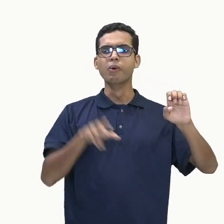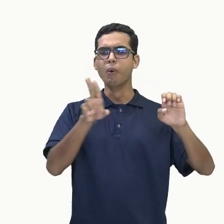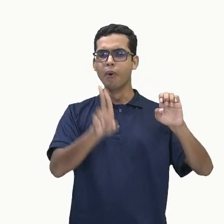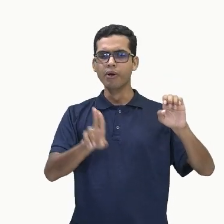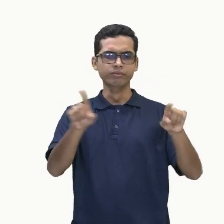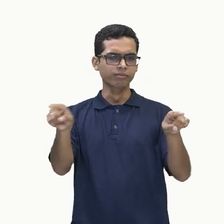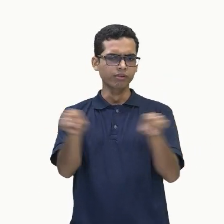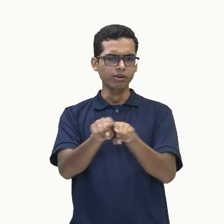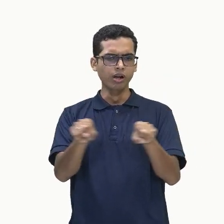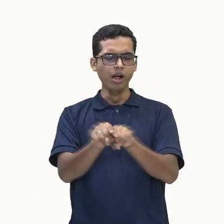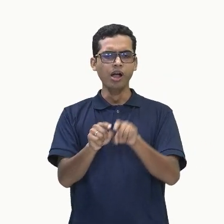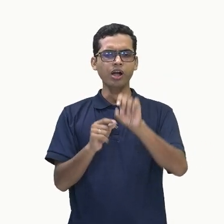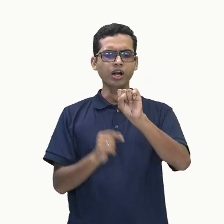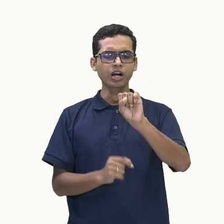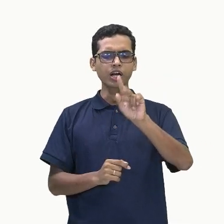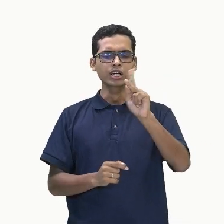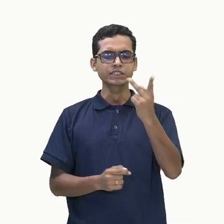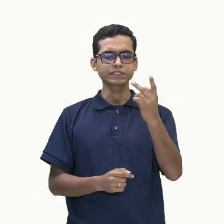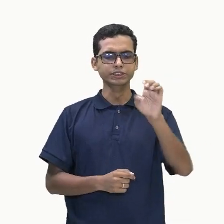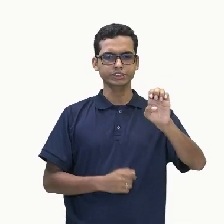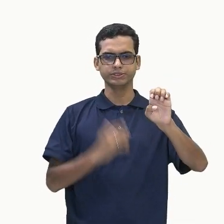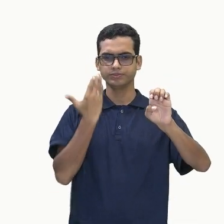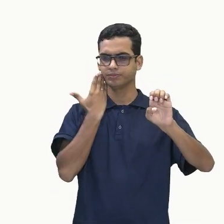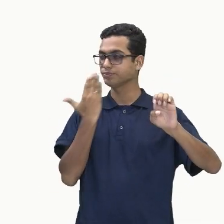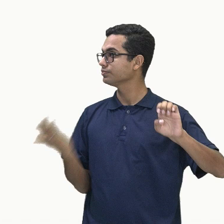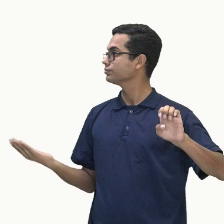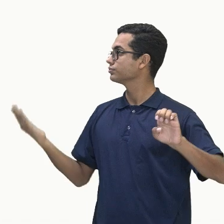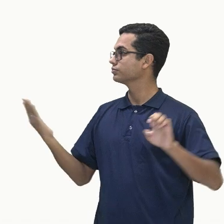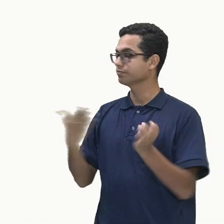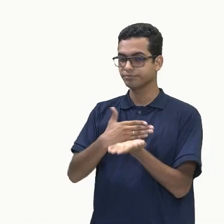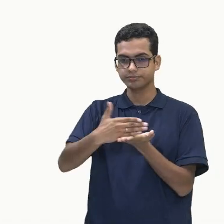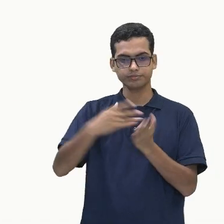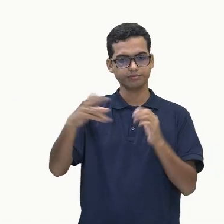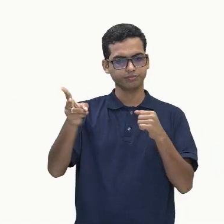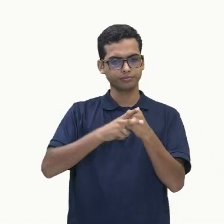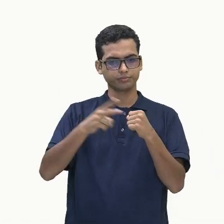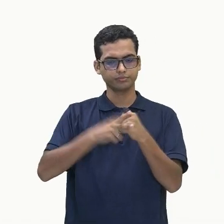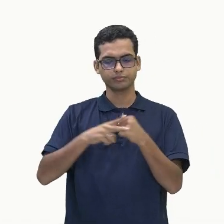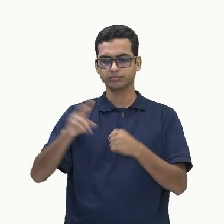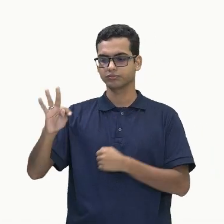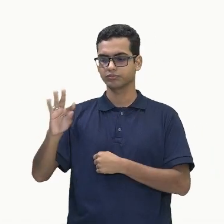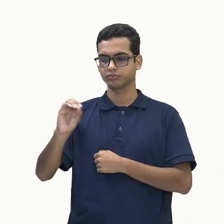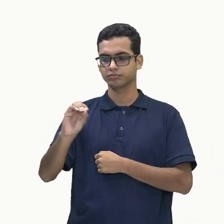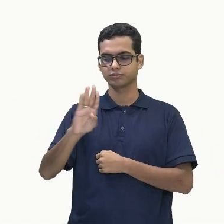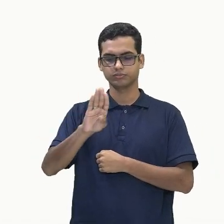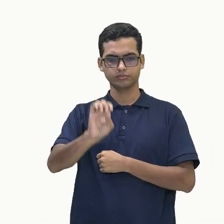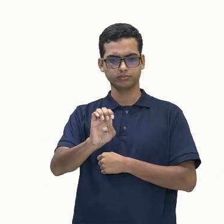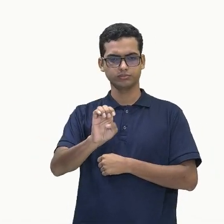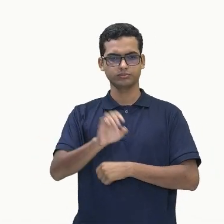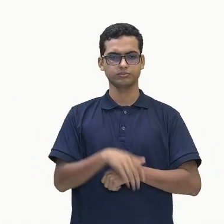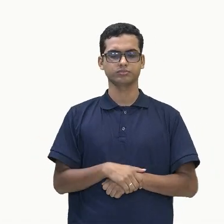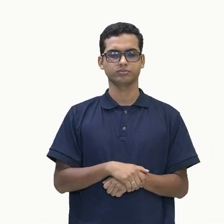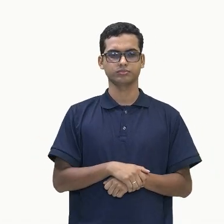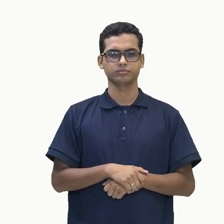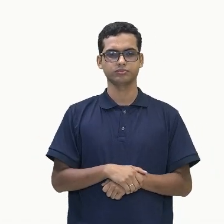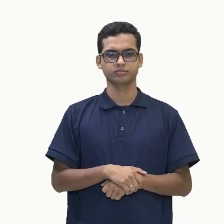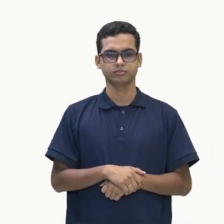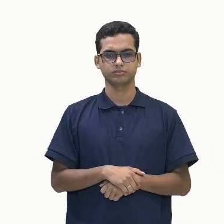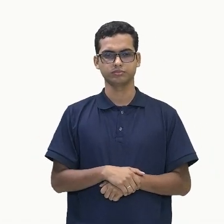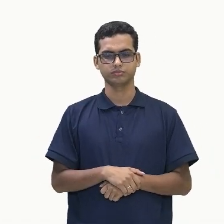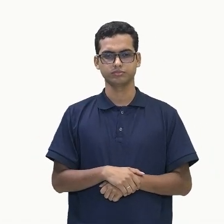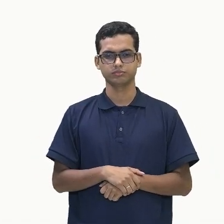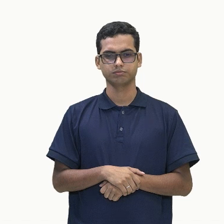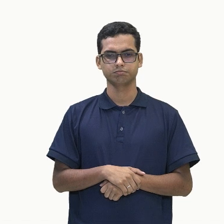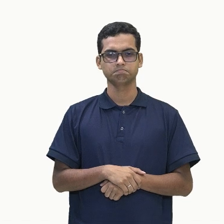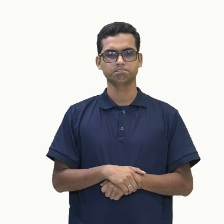she. Então, obviamente, nós temos que começar com o verb to be, is. Is she playing the piano?